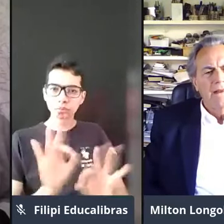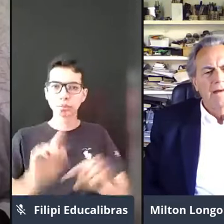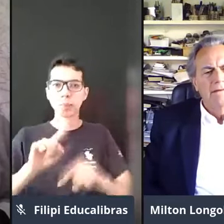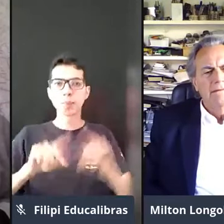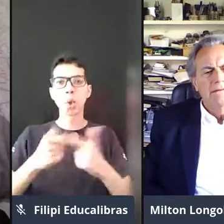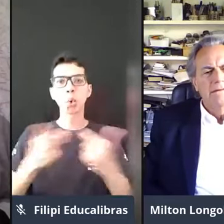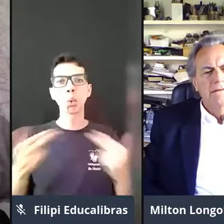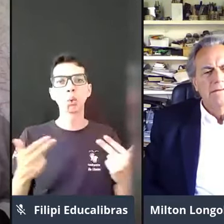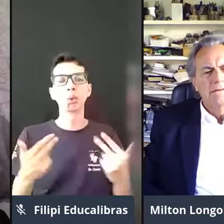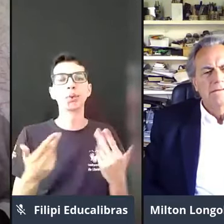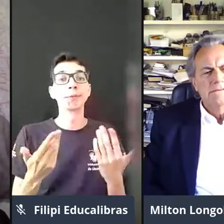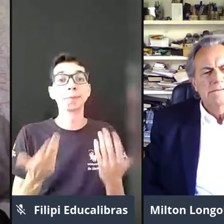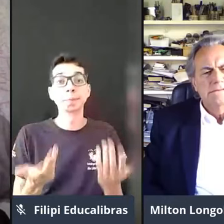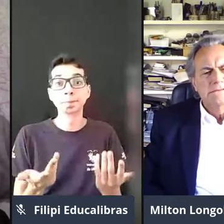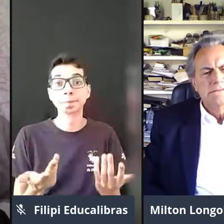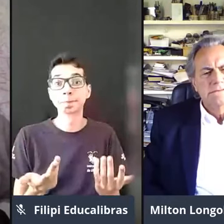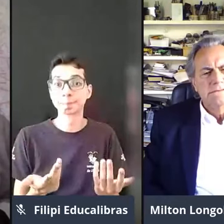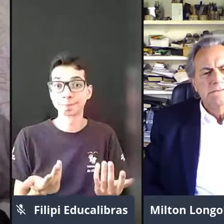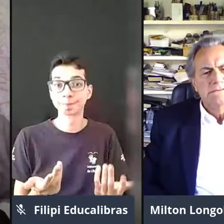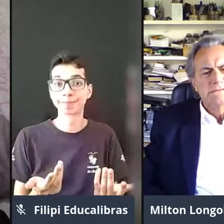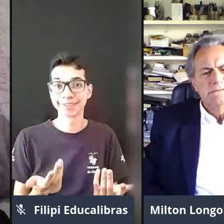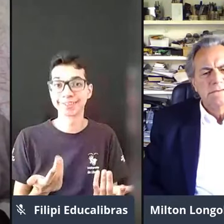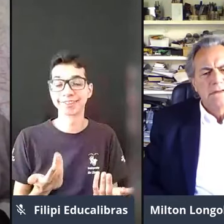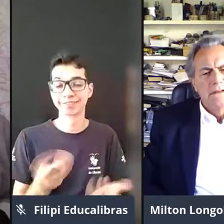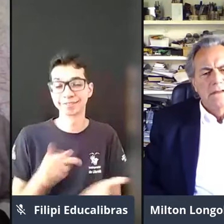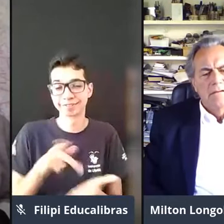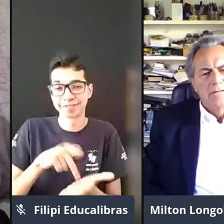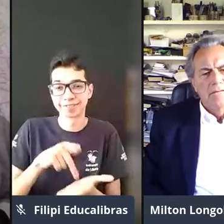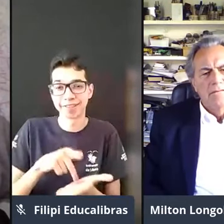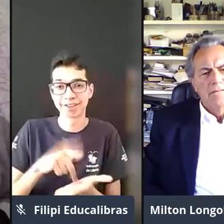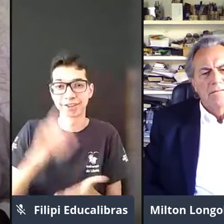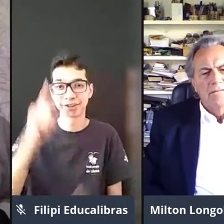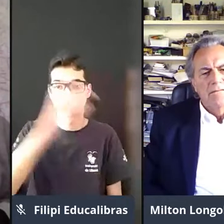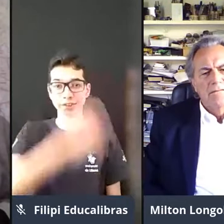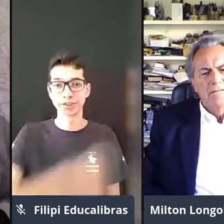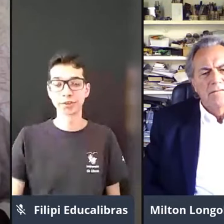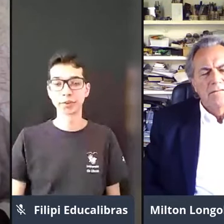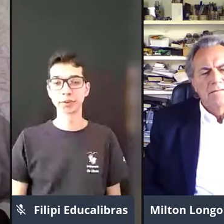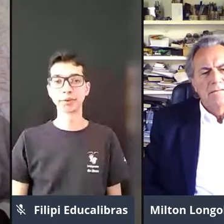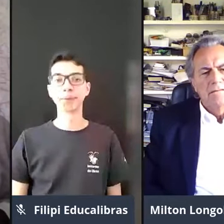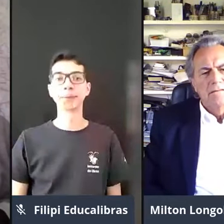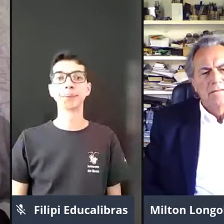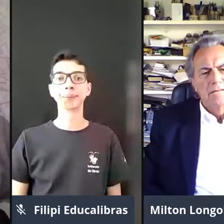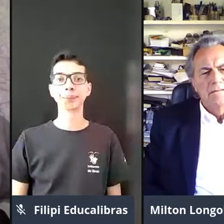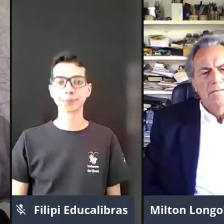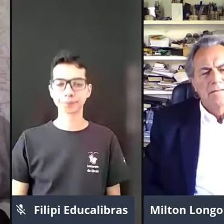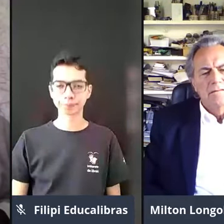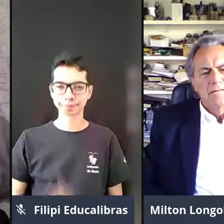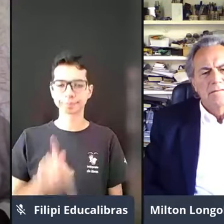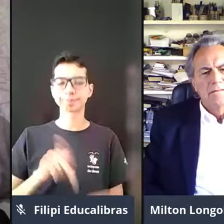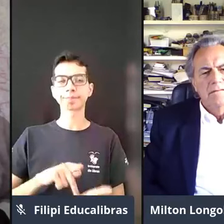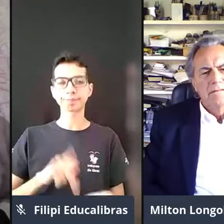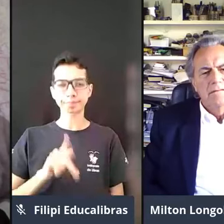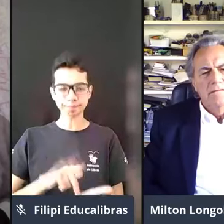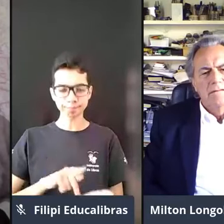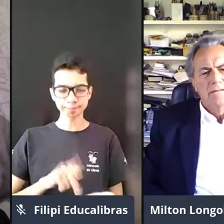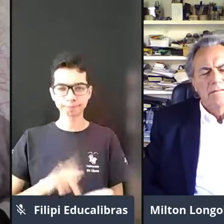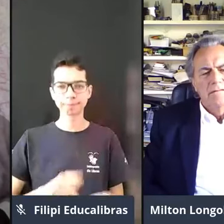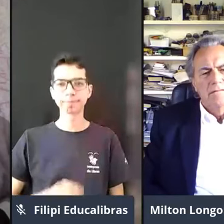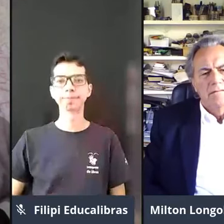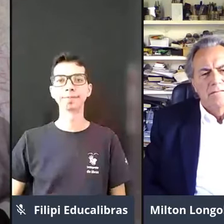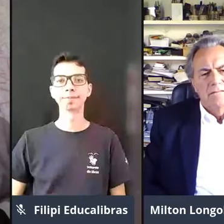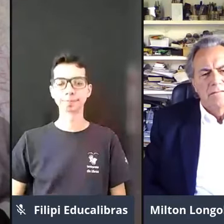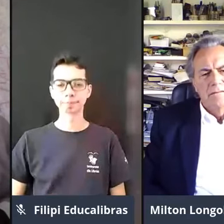Com certeza, não. Eu estava. A gente, outro mercado que não tem, você não vê, difícil